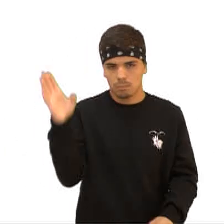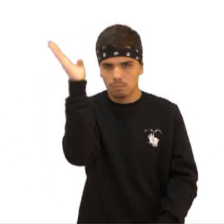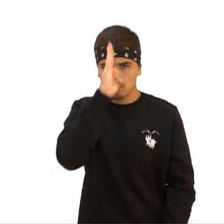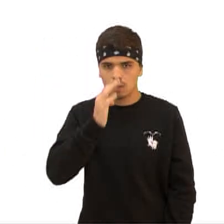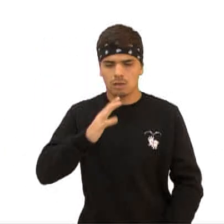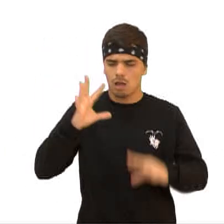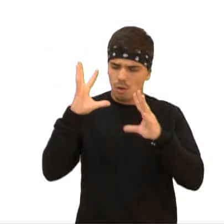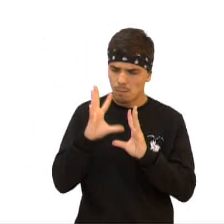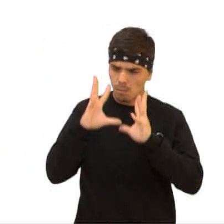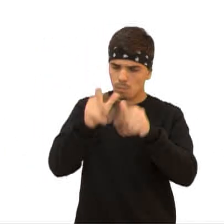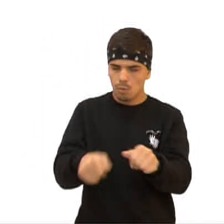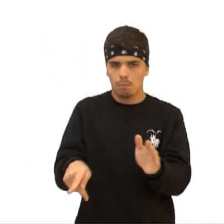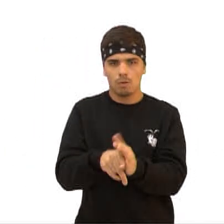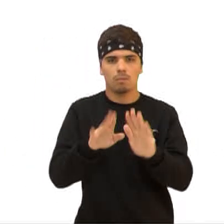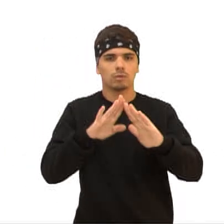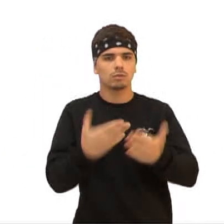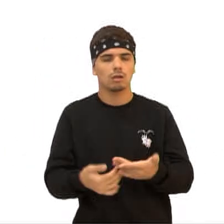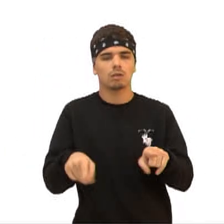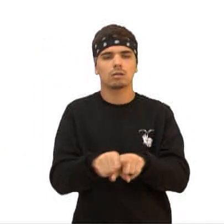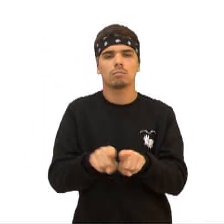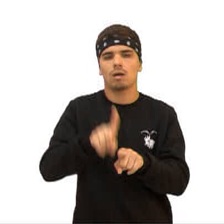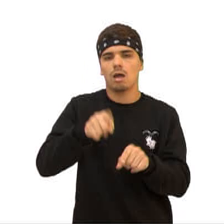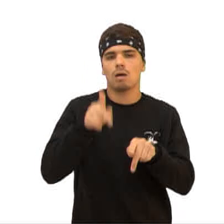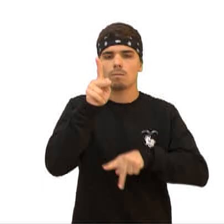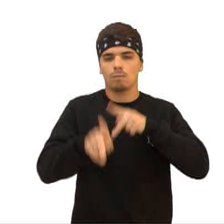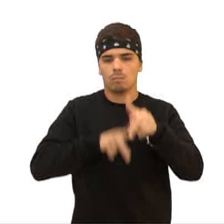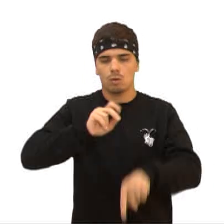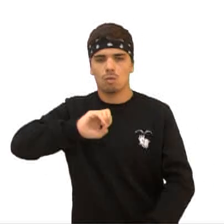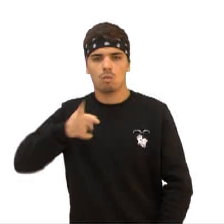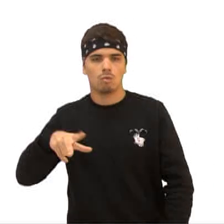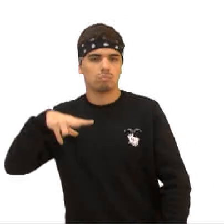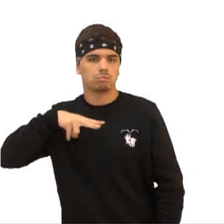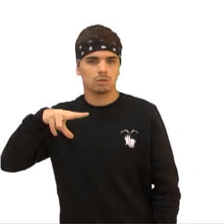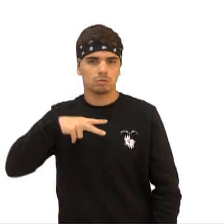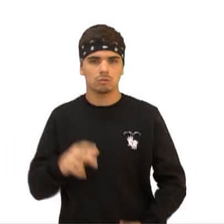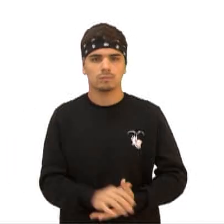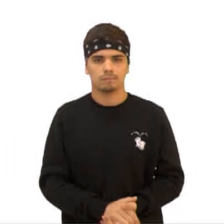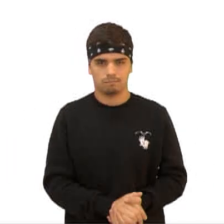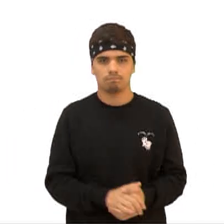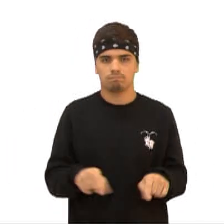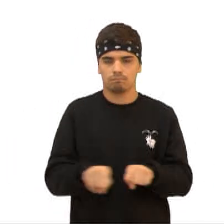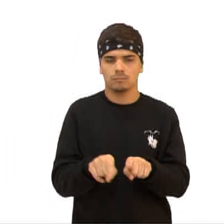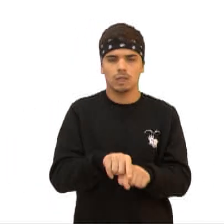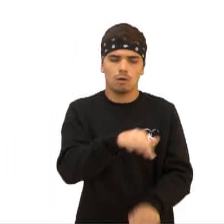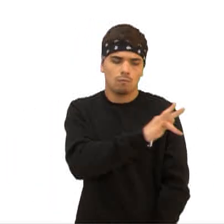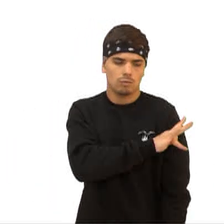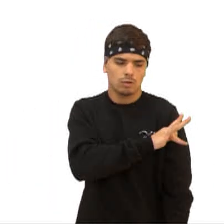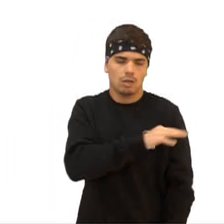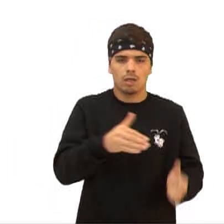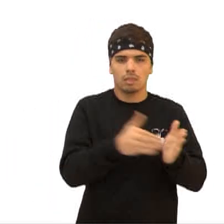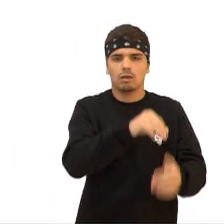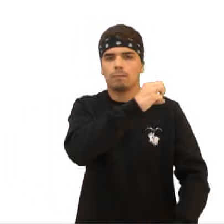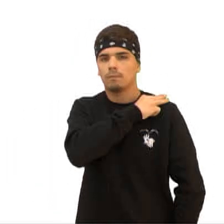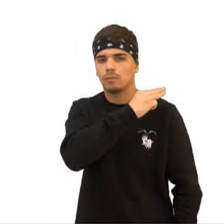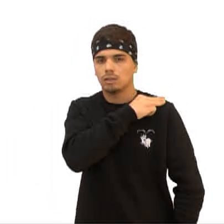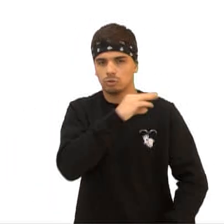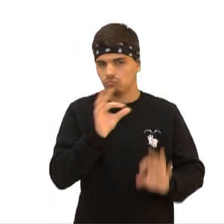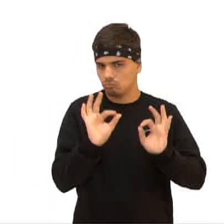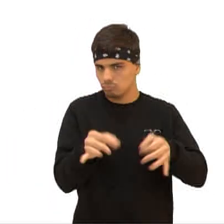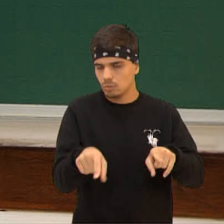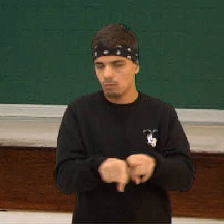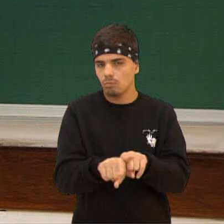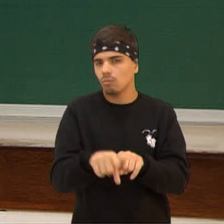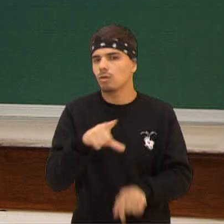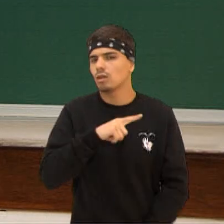em todas as escolas, sendo elas públicas ou particulares, desde o ensino fundamental até o ensino médio,